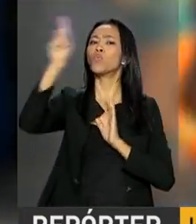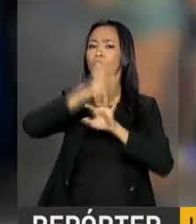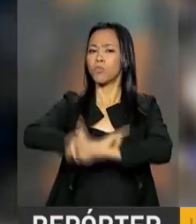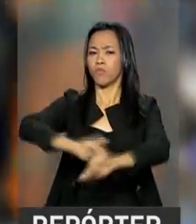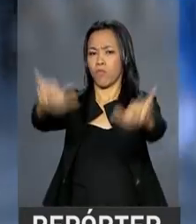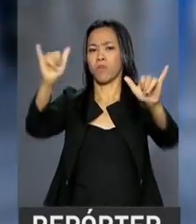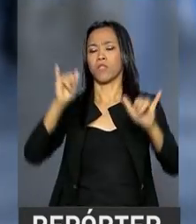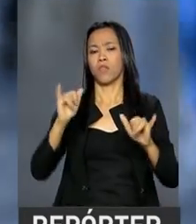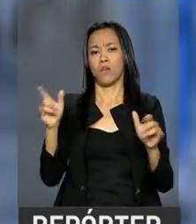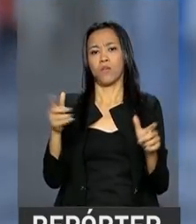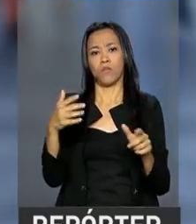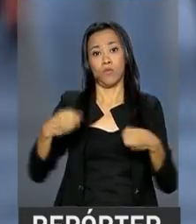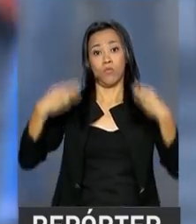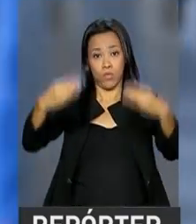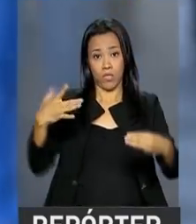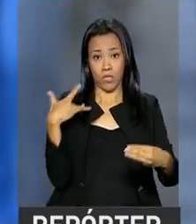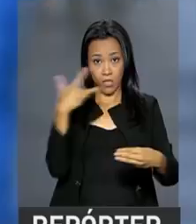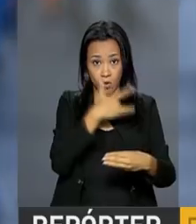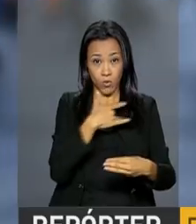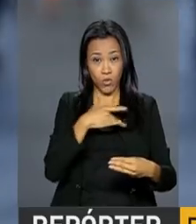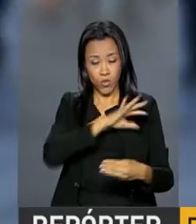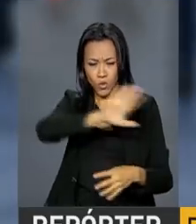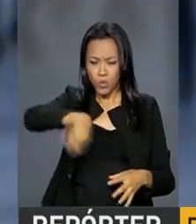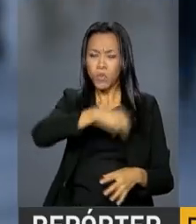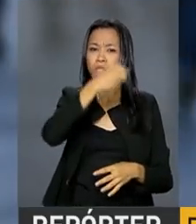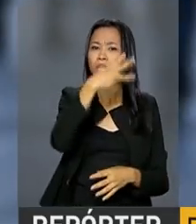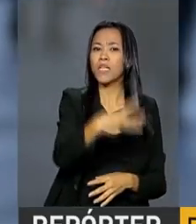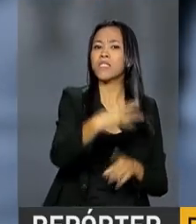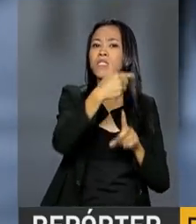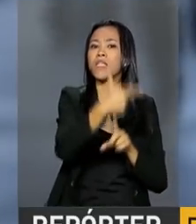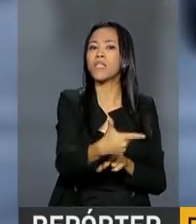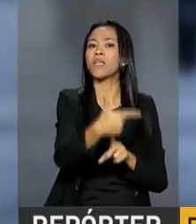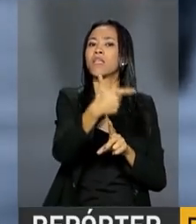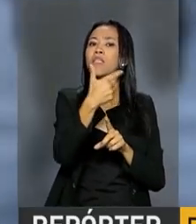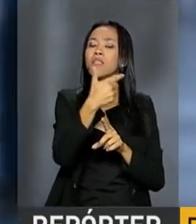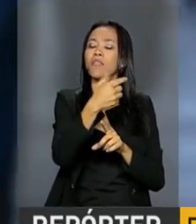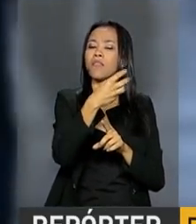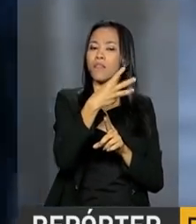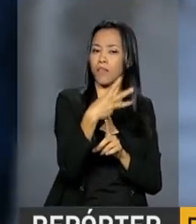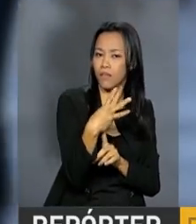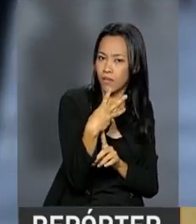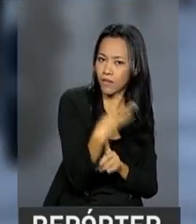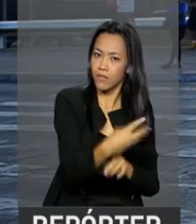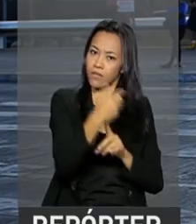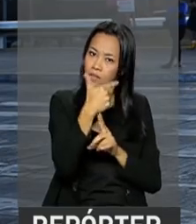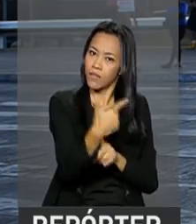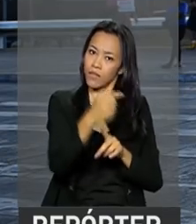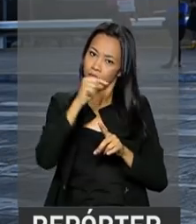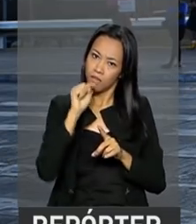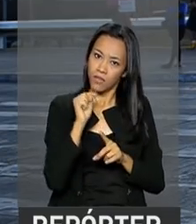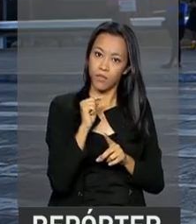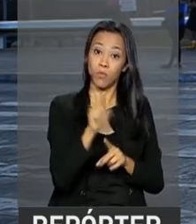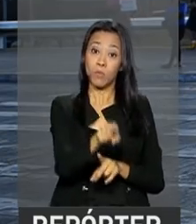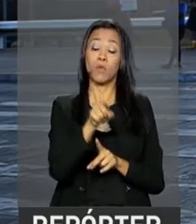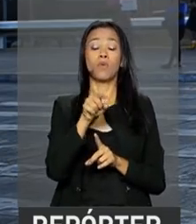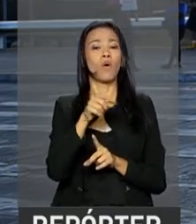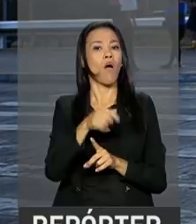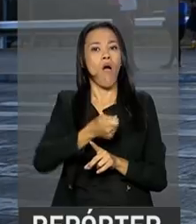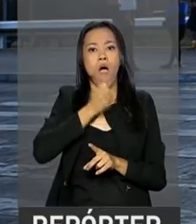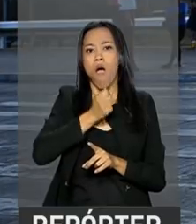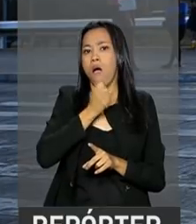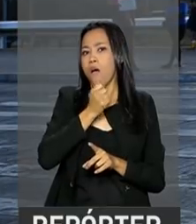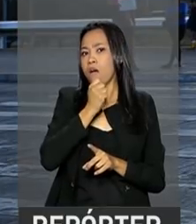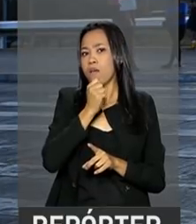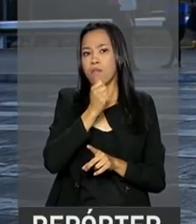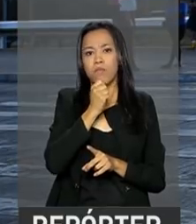saúde desse total de 372 mil ainda não estão em tratamento a cada ano são cerca